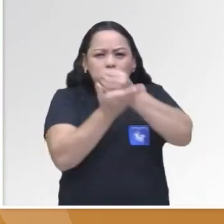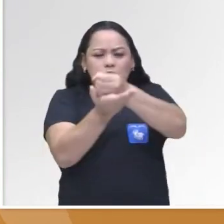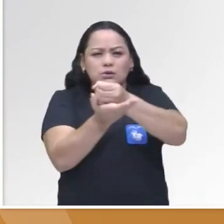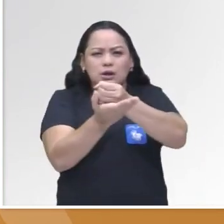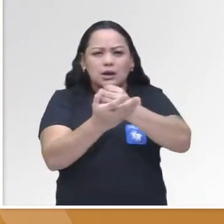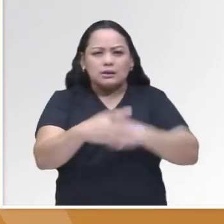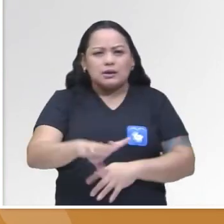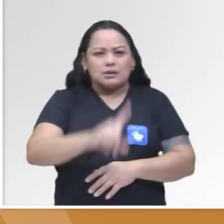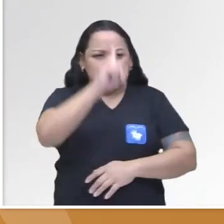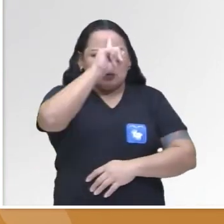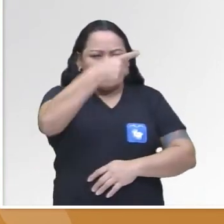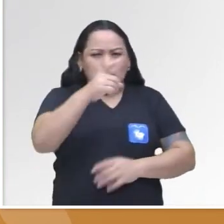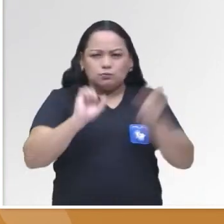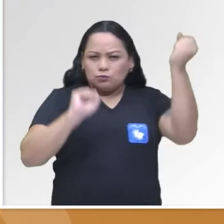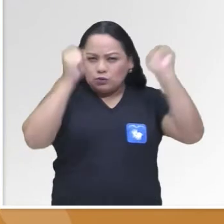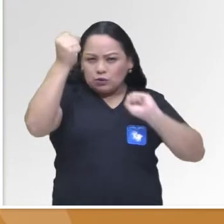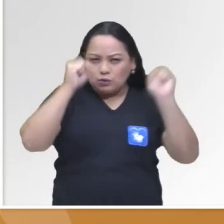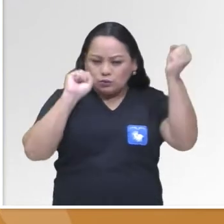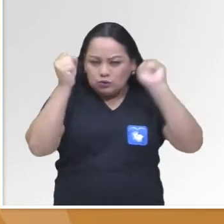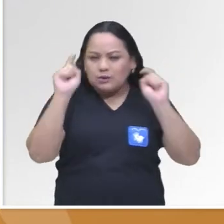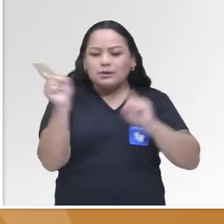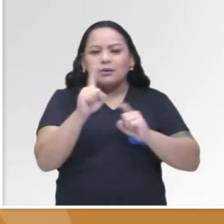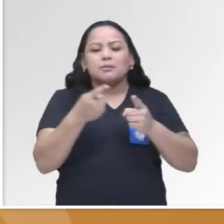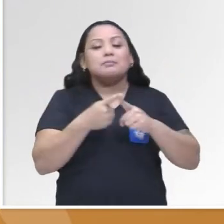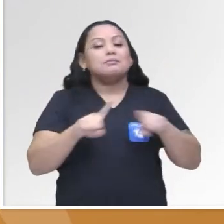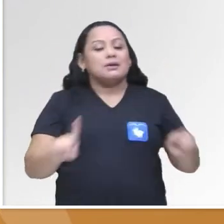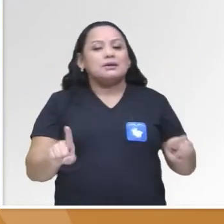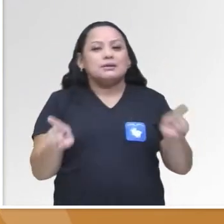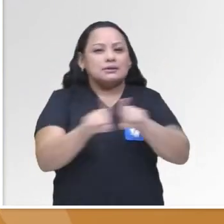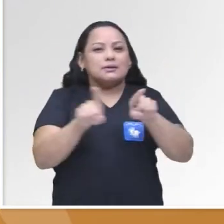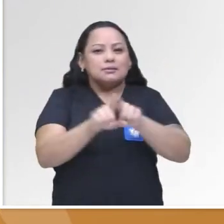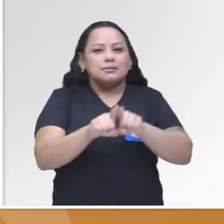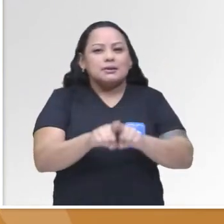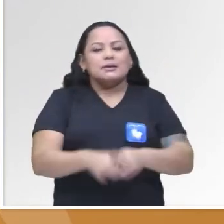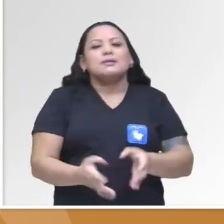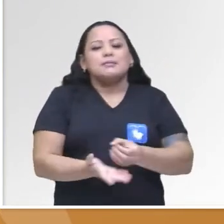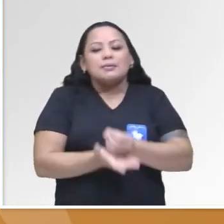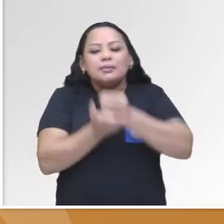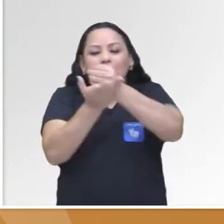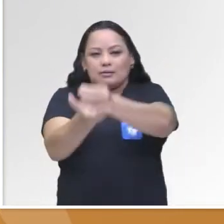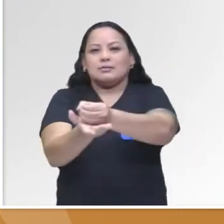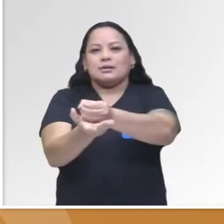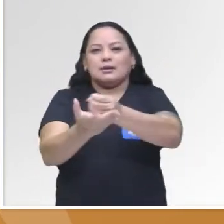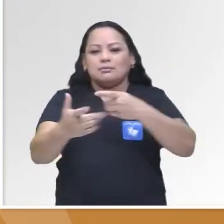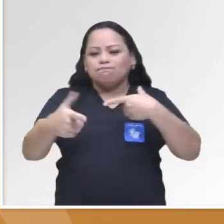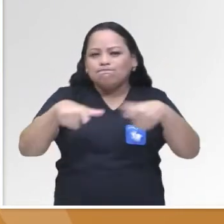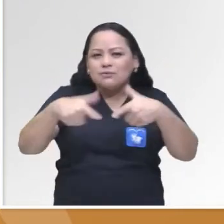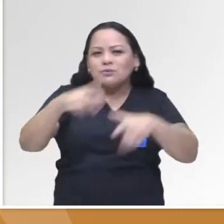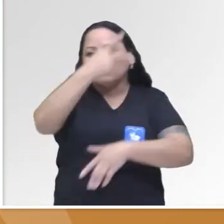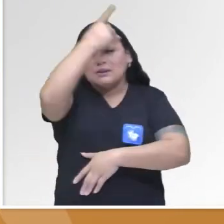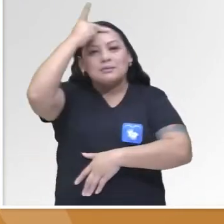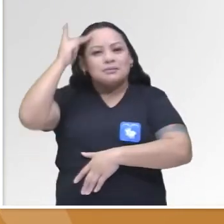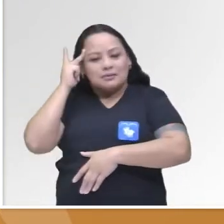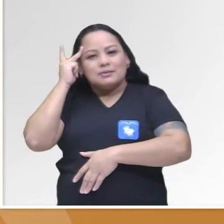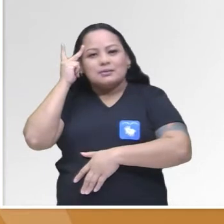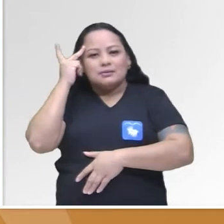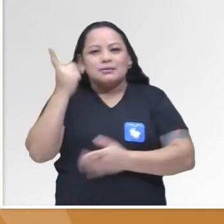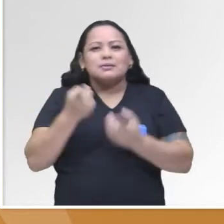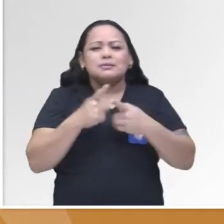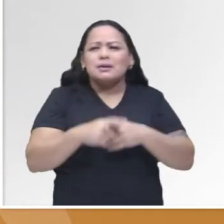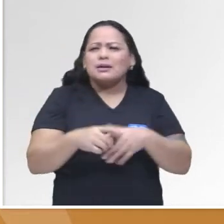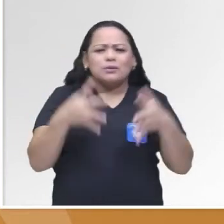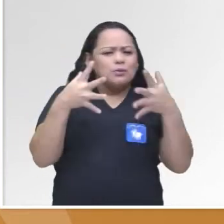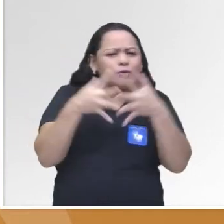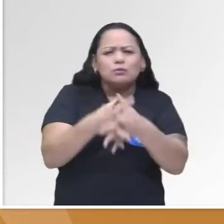indústrias. Não apenas os grandes donos dos capitais, mas também os trabalhadores da base, tá? Então, muita gente acaba